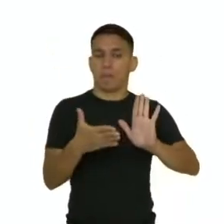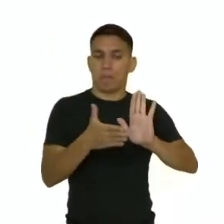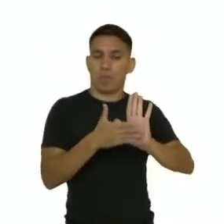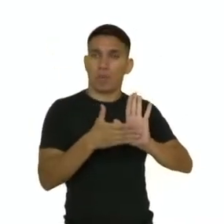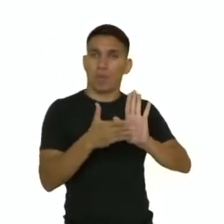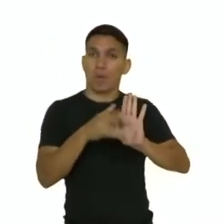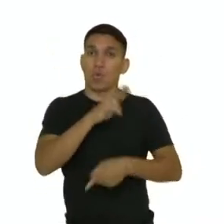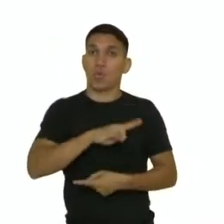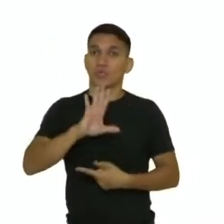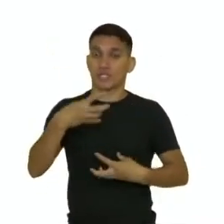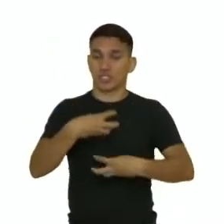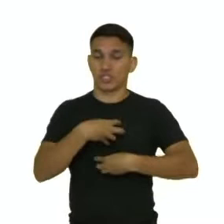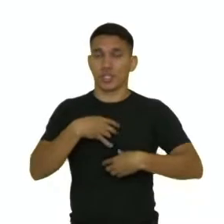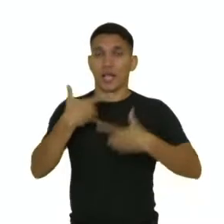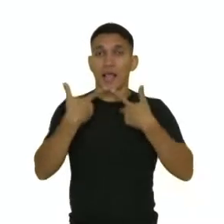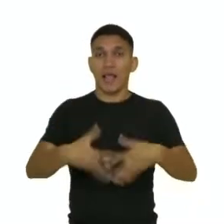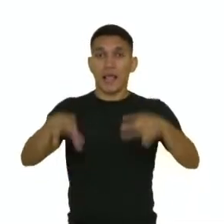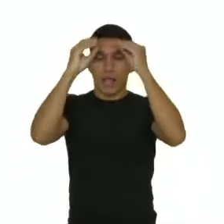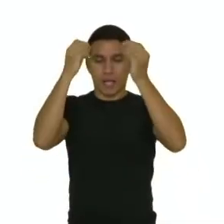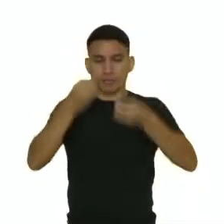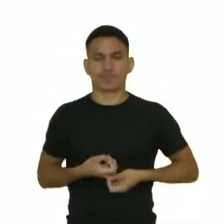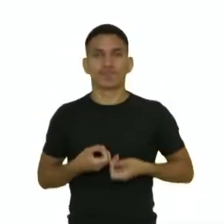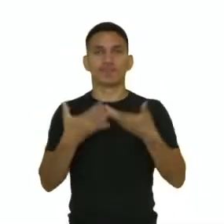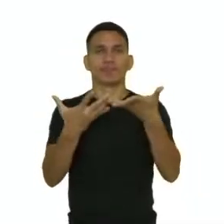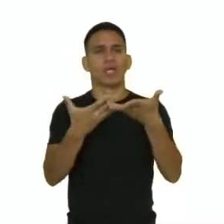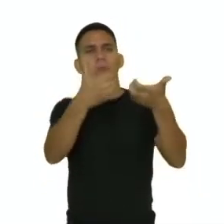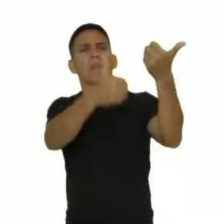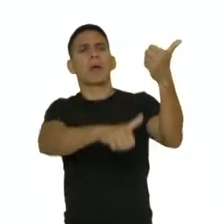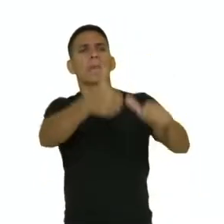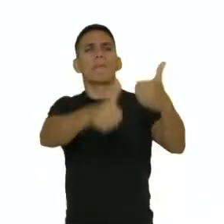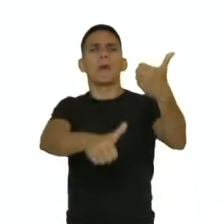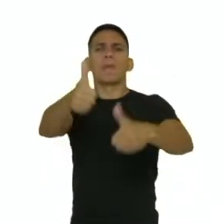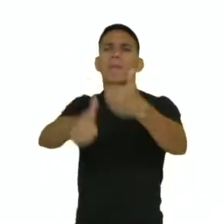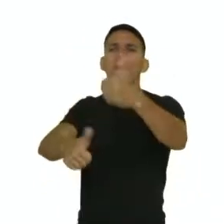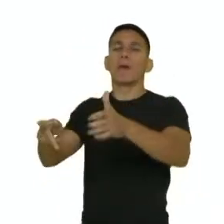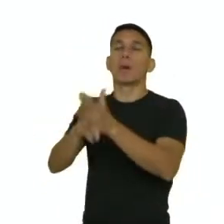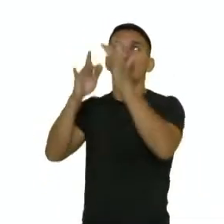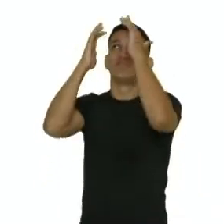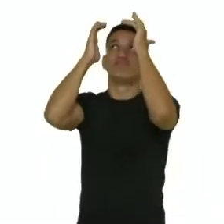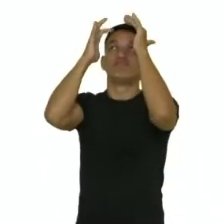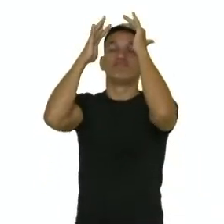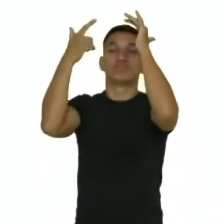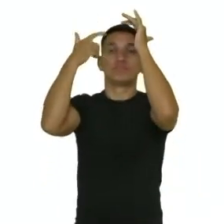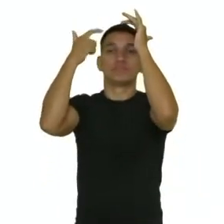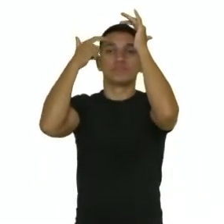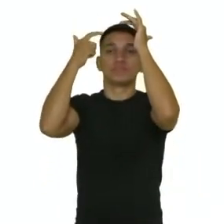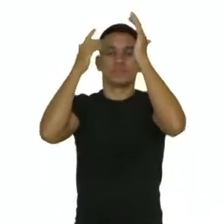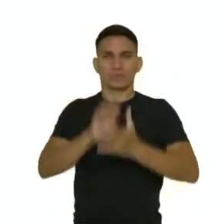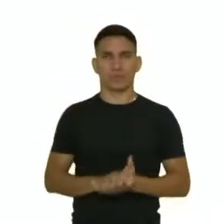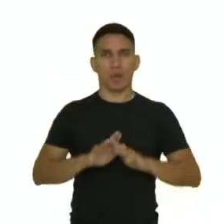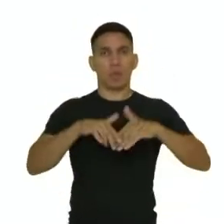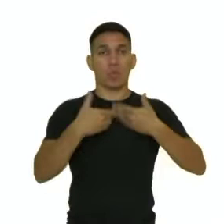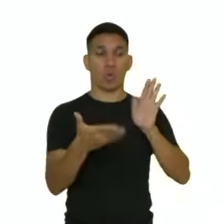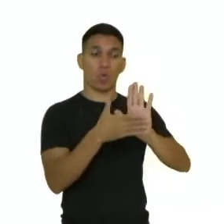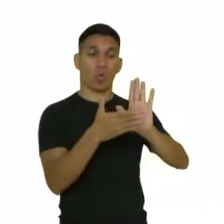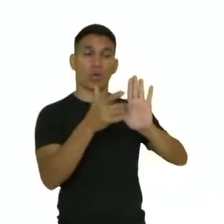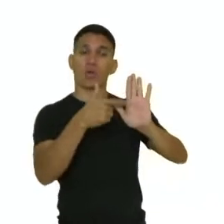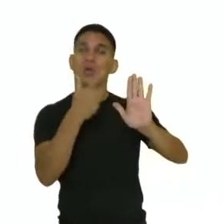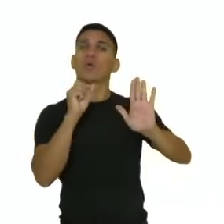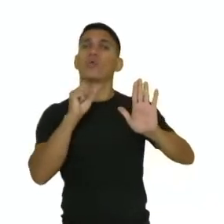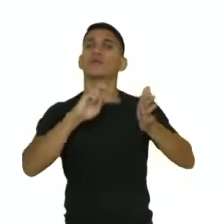que usa a linguagem para expressar os juízos que são formados pelo pensamento. Uma proposição, uma frase que pode